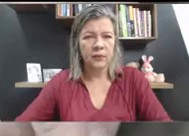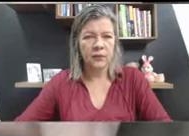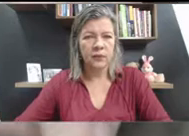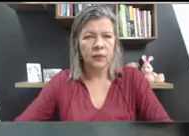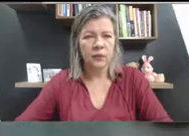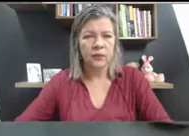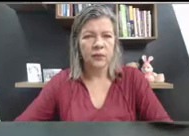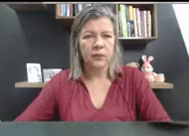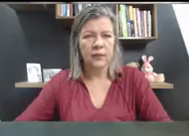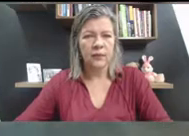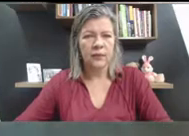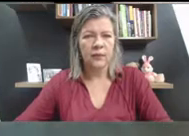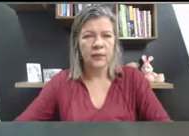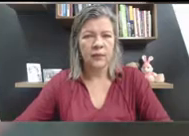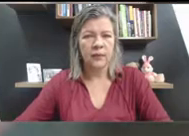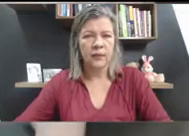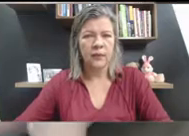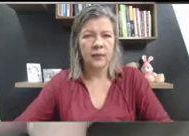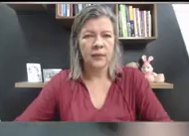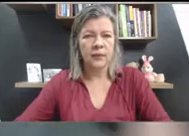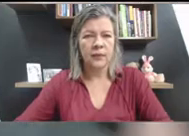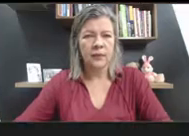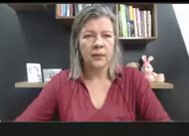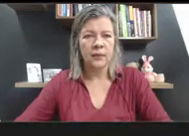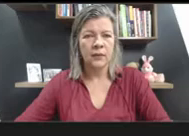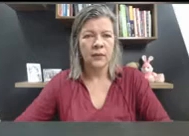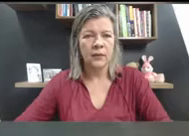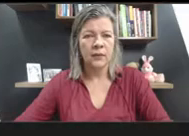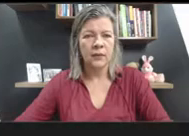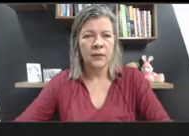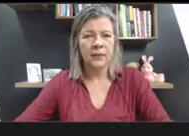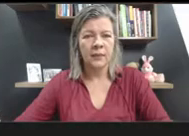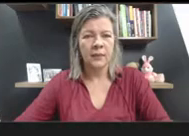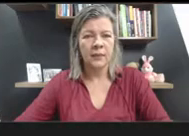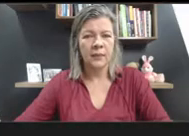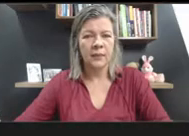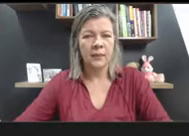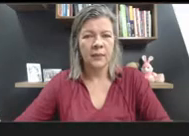Jô, Zé, acertou? Jô, Zé.